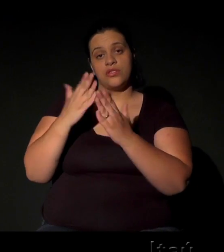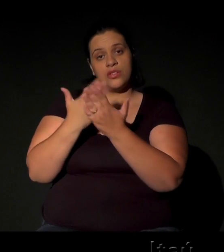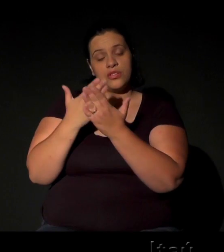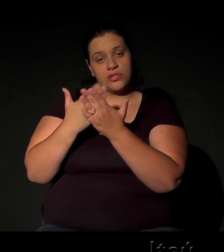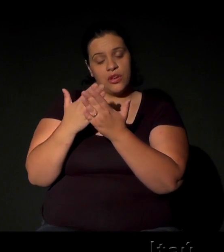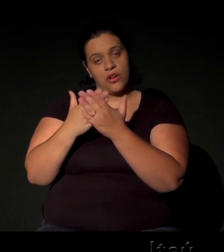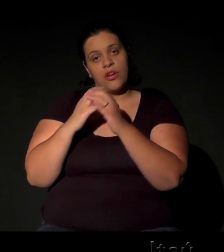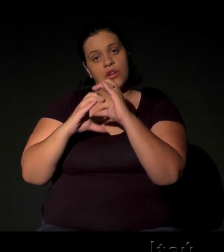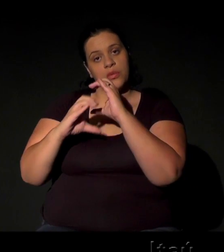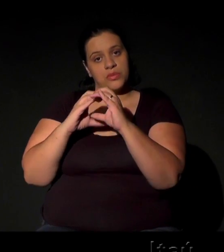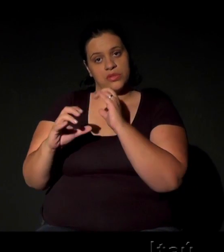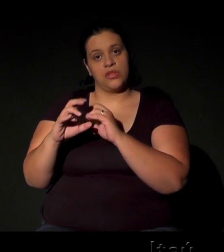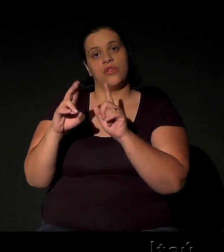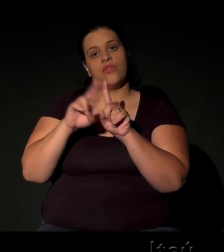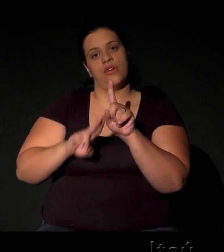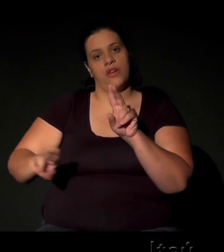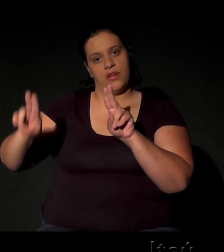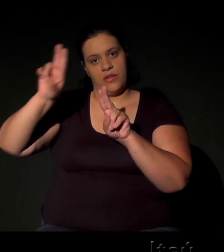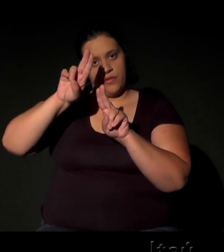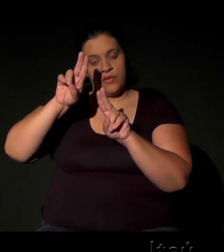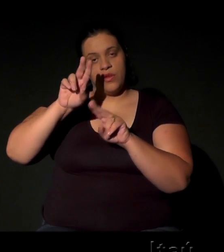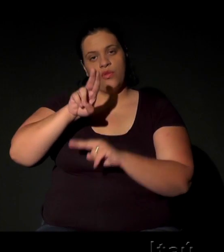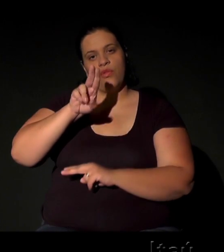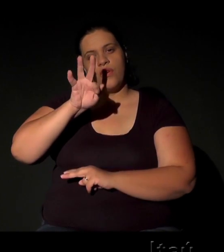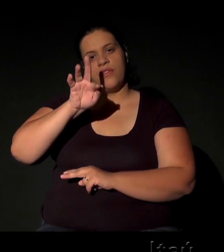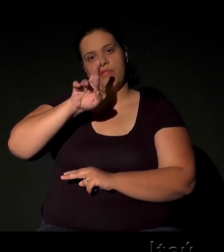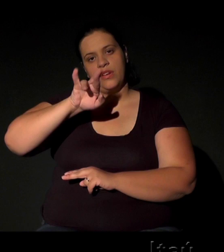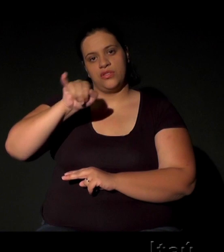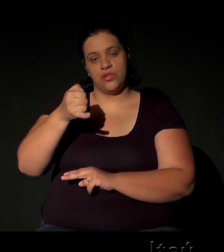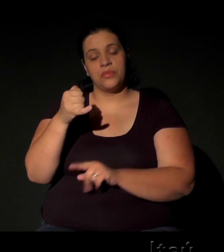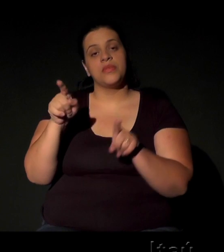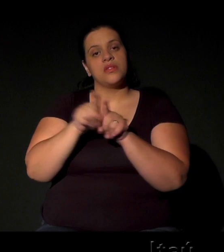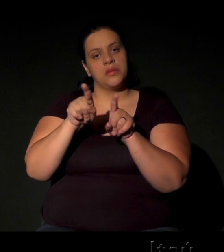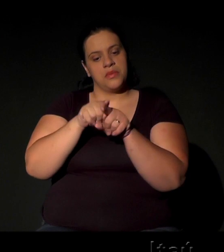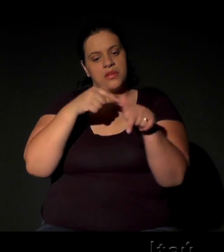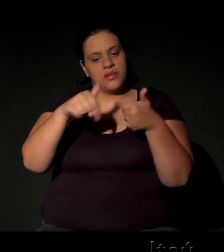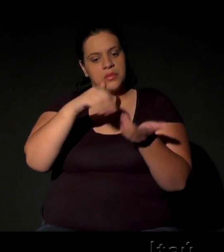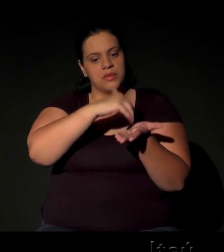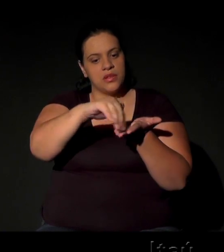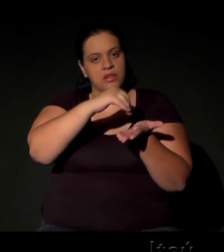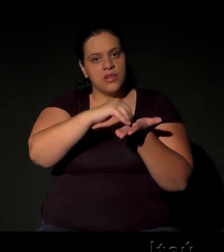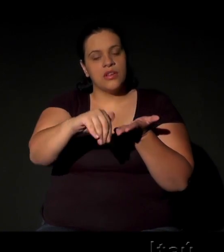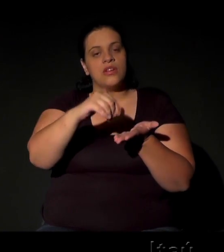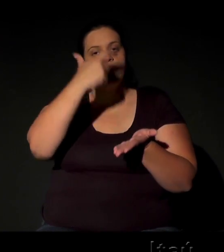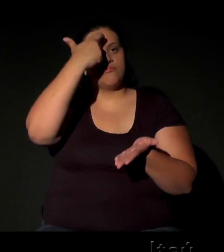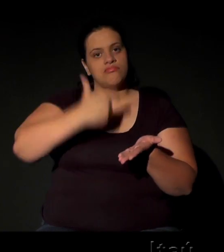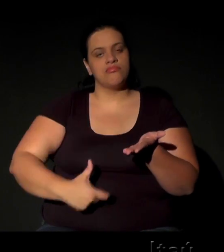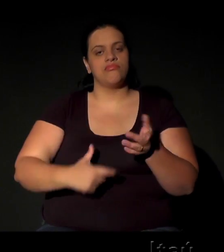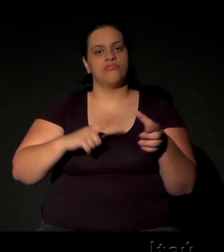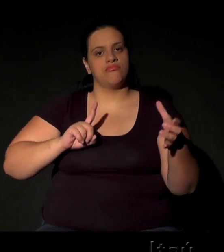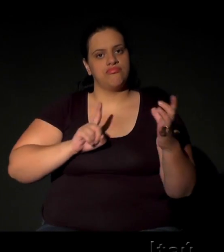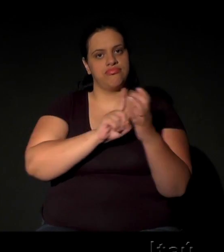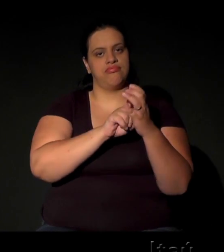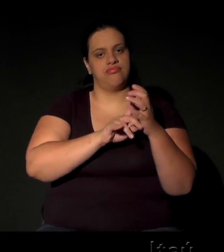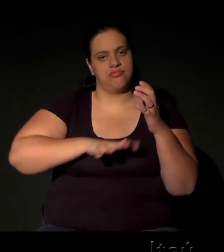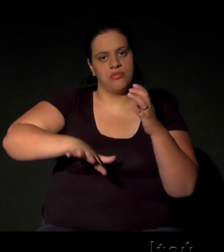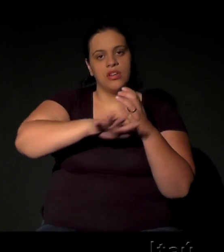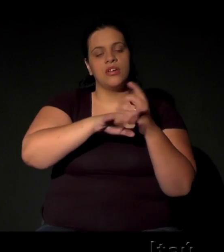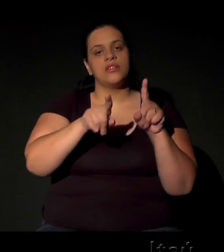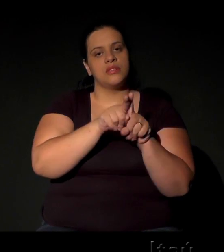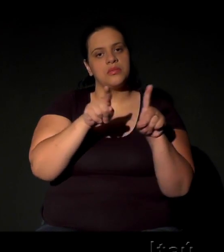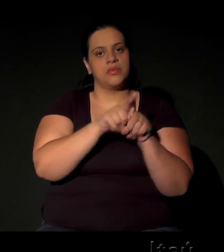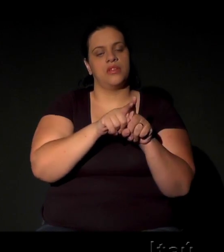da UFRJ e ela foi secretária de cidadania e diversidade cultural do ministério da cultura durante o governo